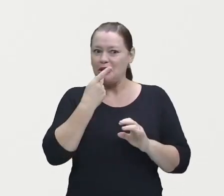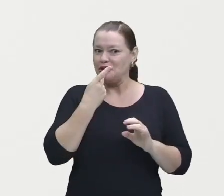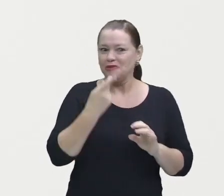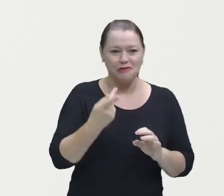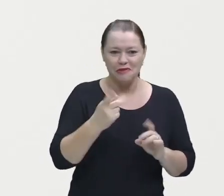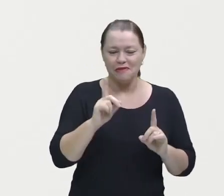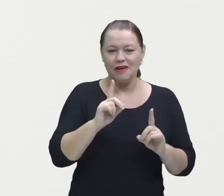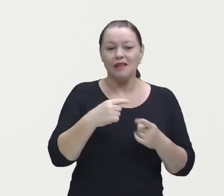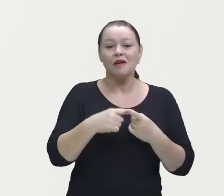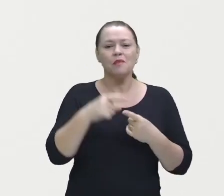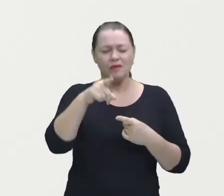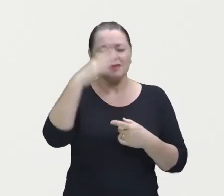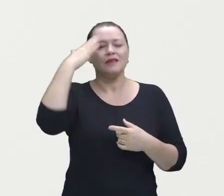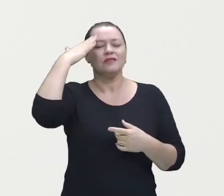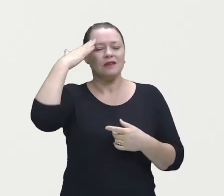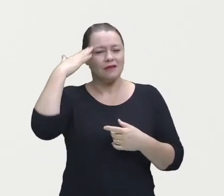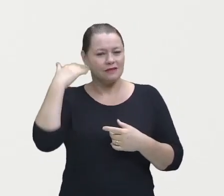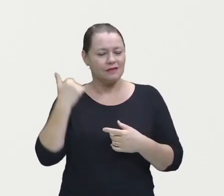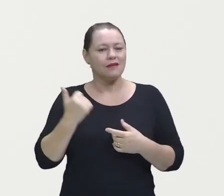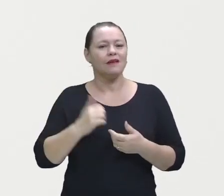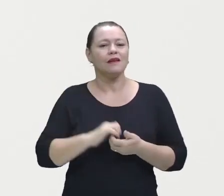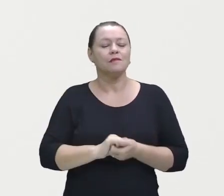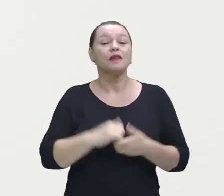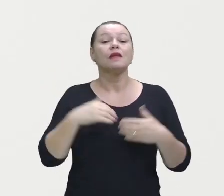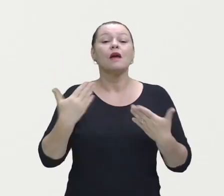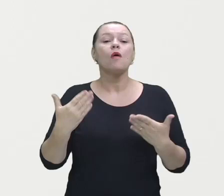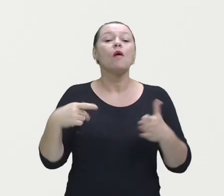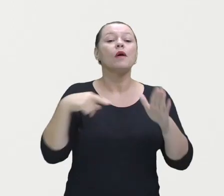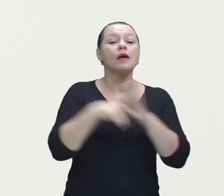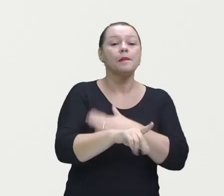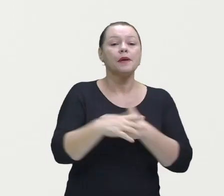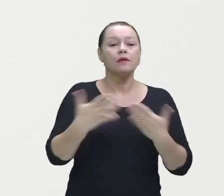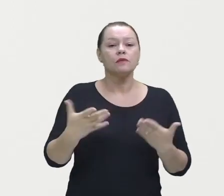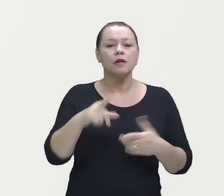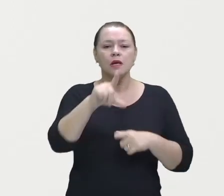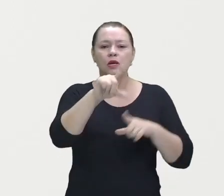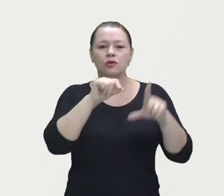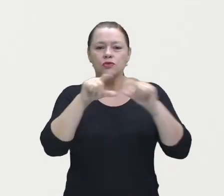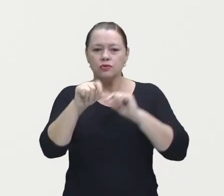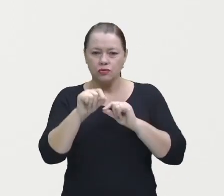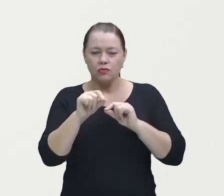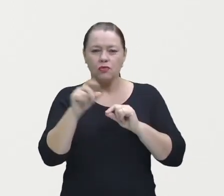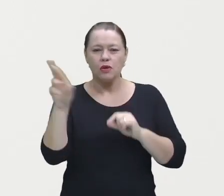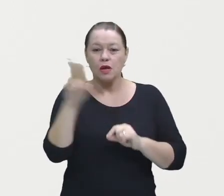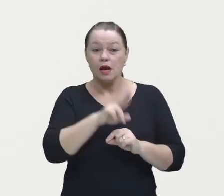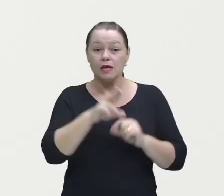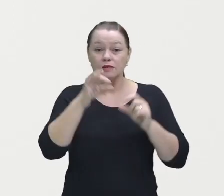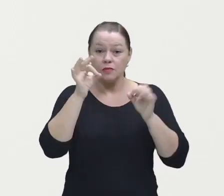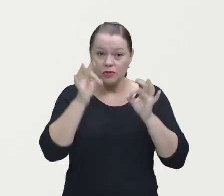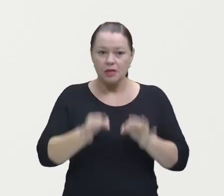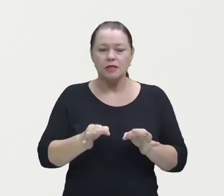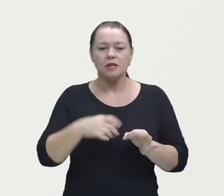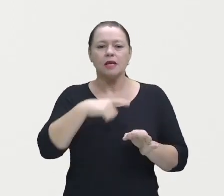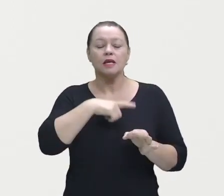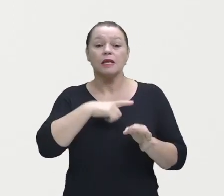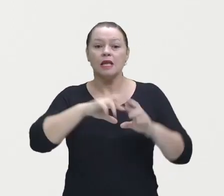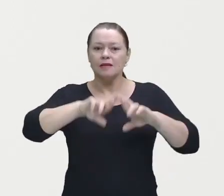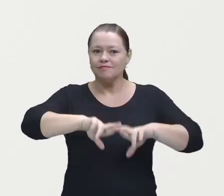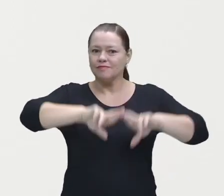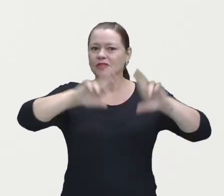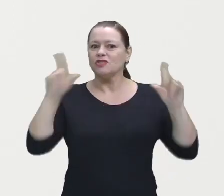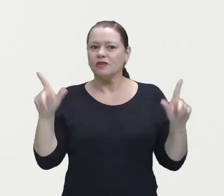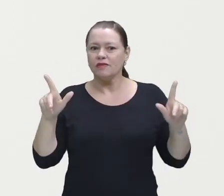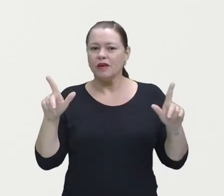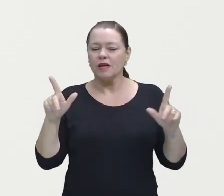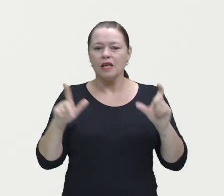já sabe. Vamos ver qual é a questão. Escolha a opção que apresenta a diferença